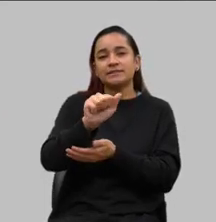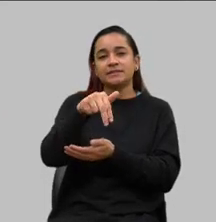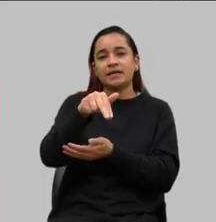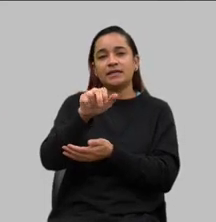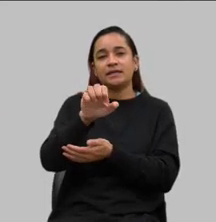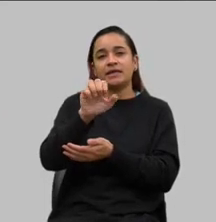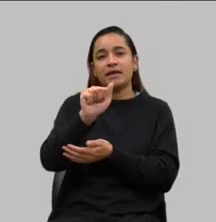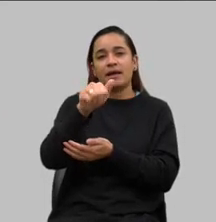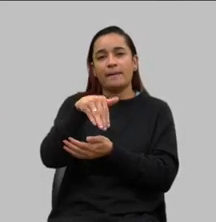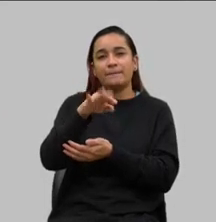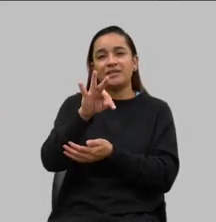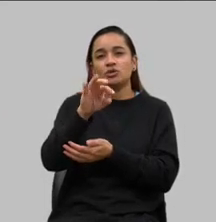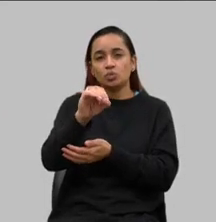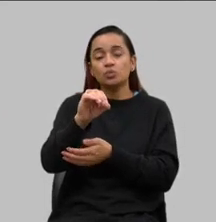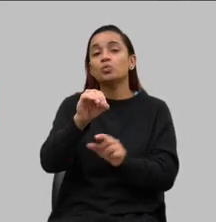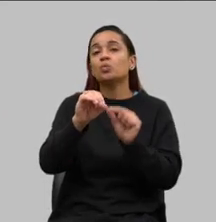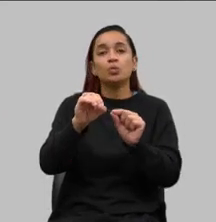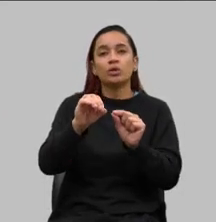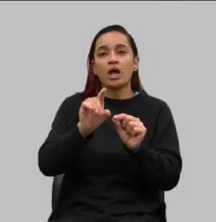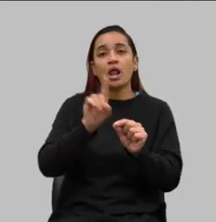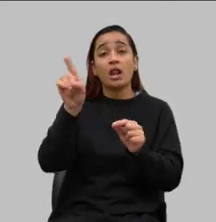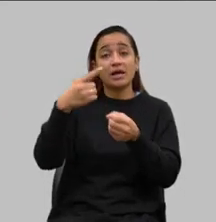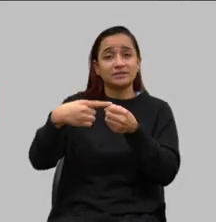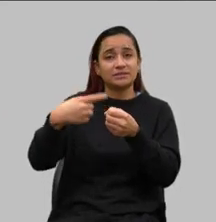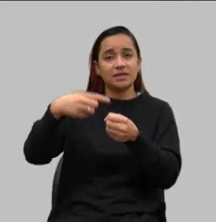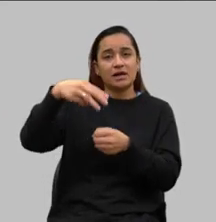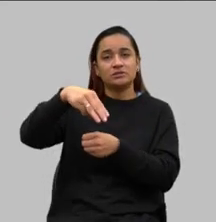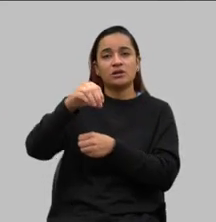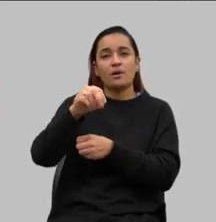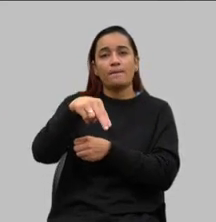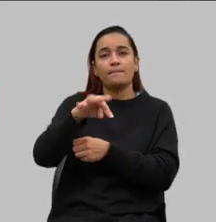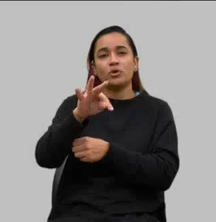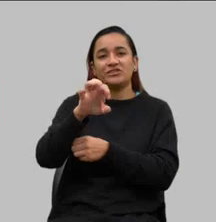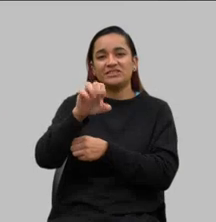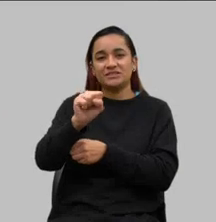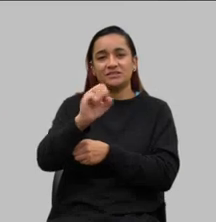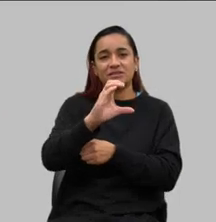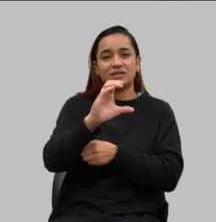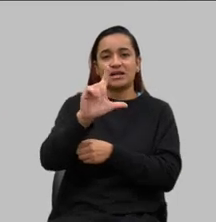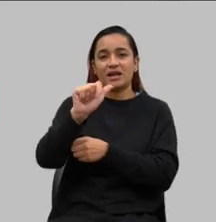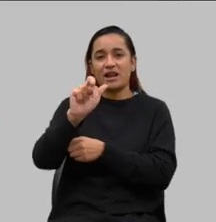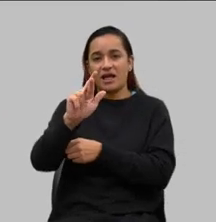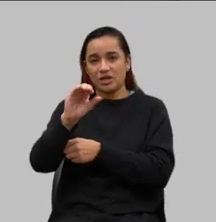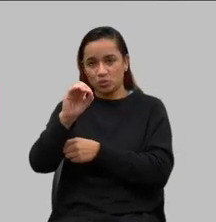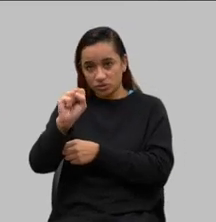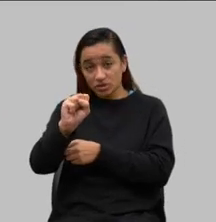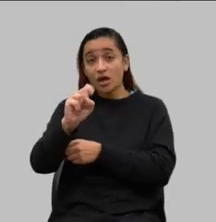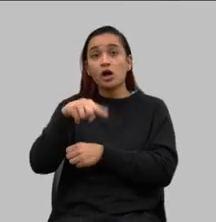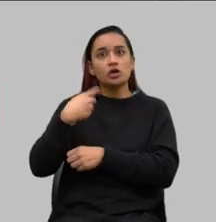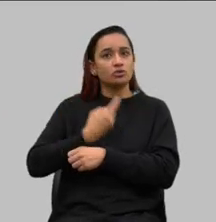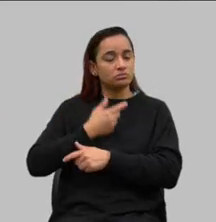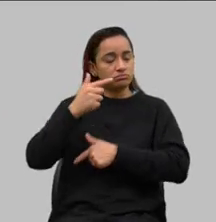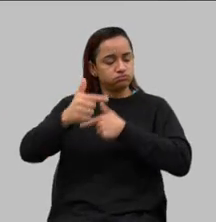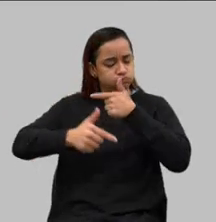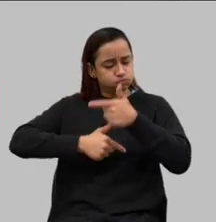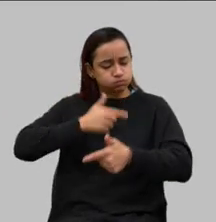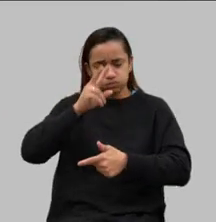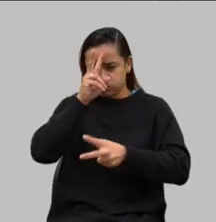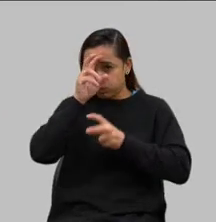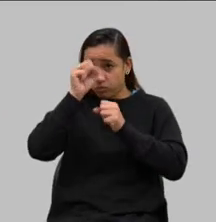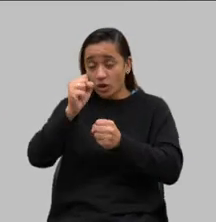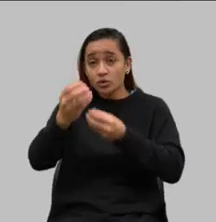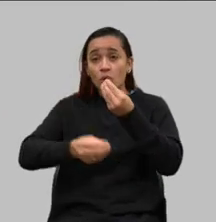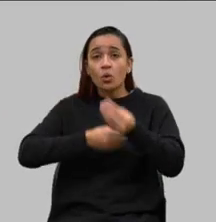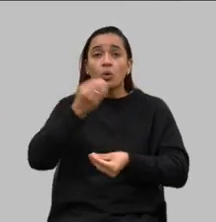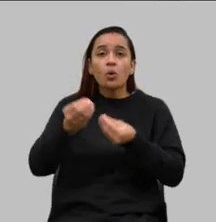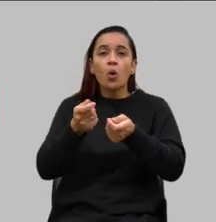eh num evento de consórcios intermunicipais então nós temos trabalhado fortemente na questão dos resíduos